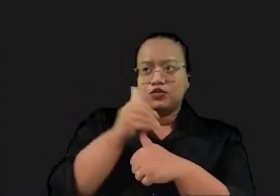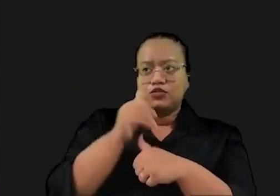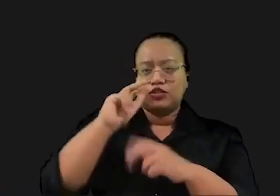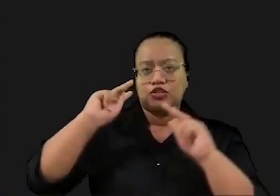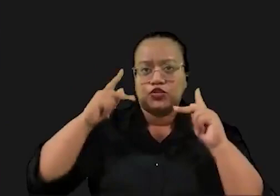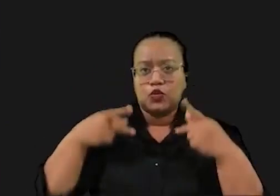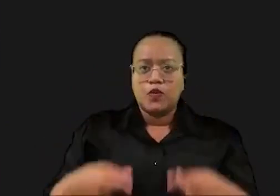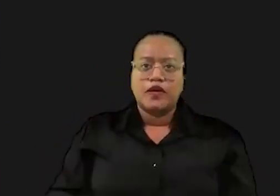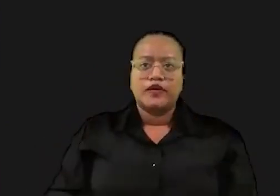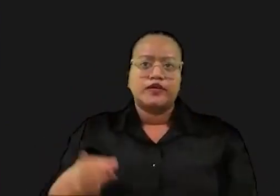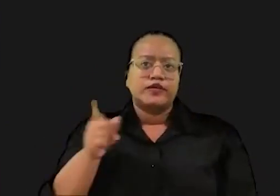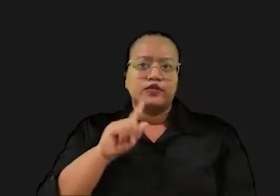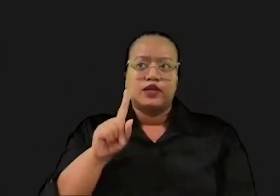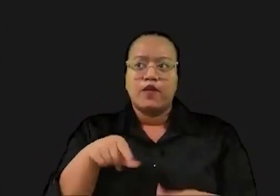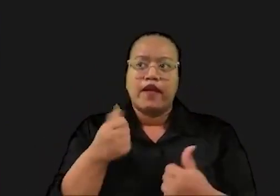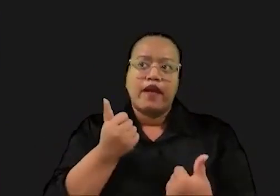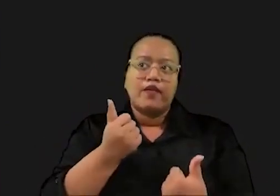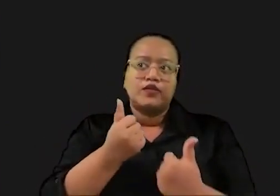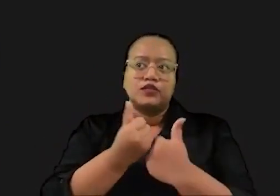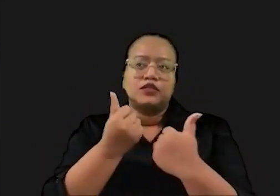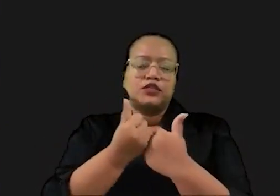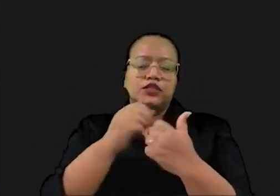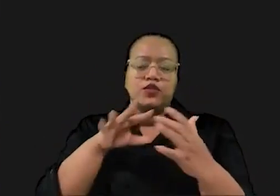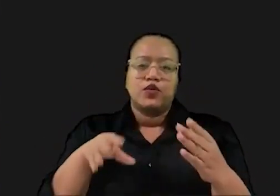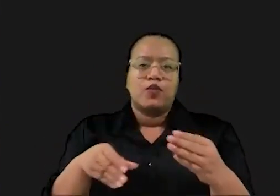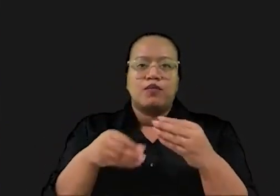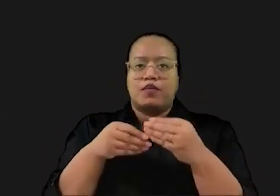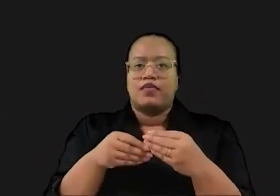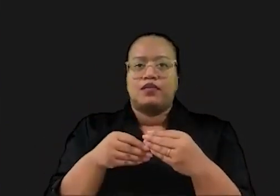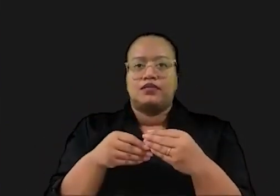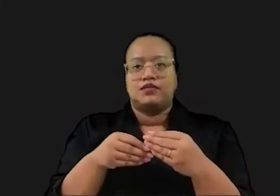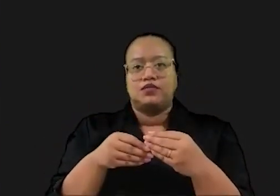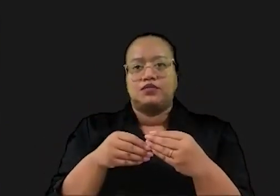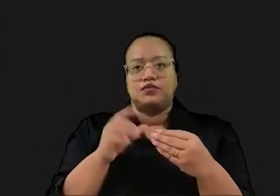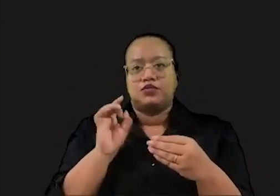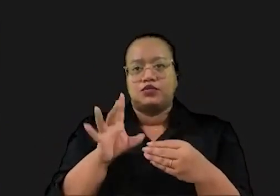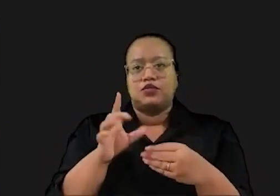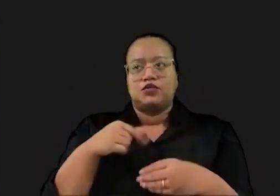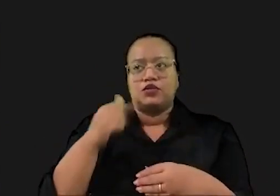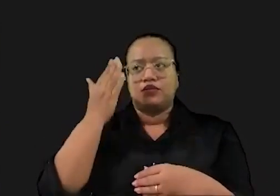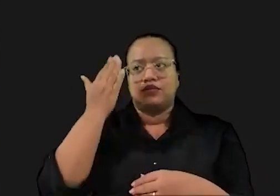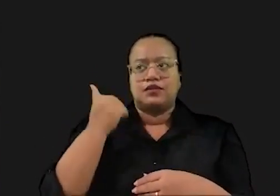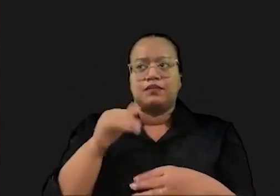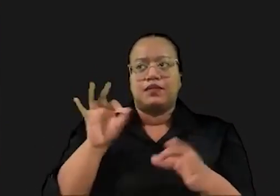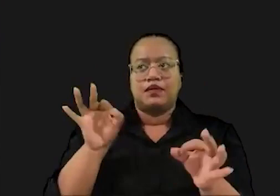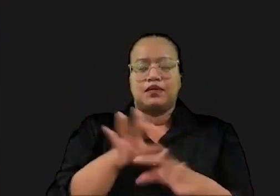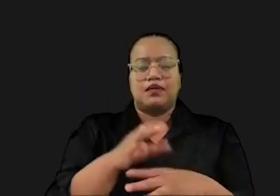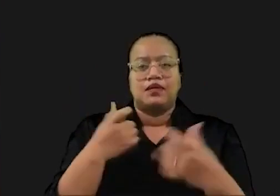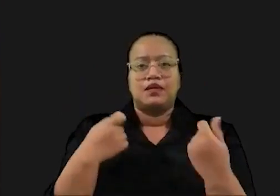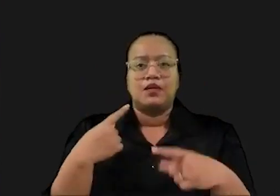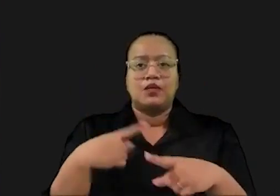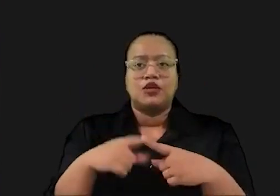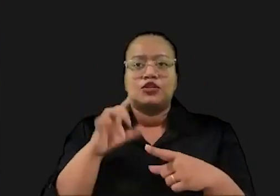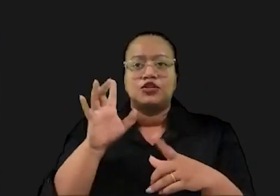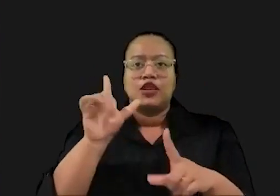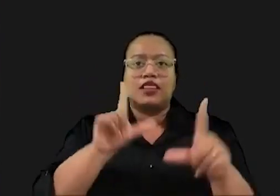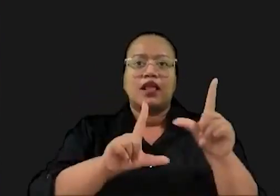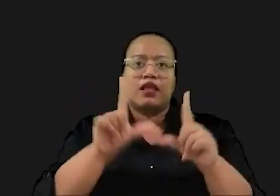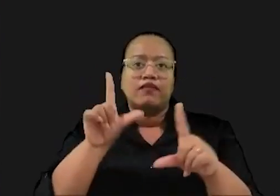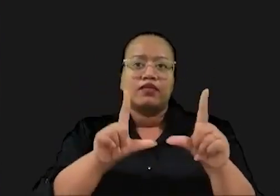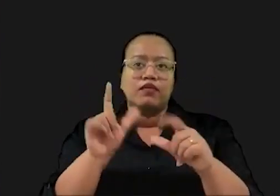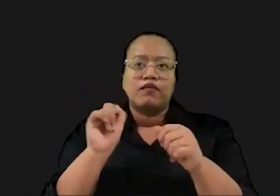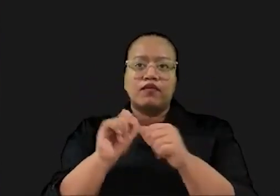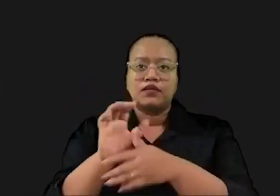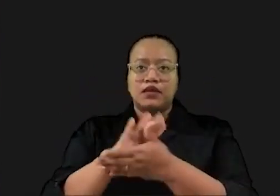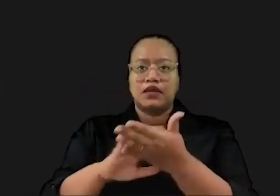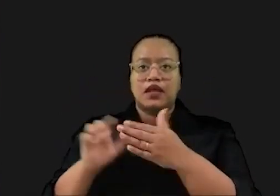de complementação. E é bom que a gente saiba isso, senão a gente vai ficar, né, só na televisão, sem fazer nada, e o computador fazendo tudo. Não